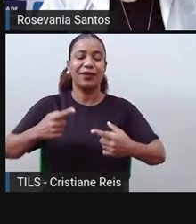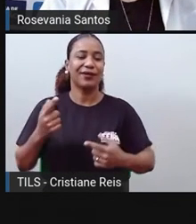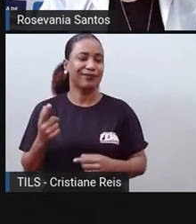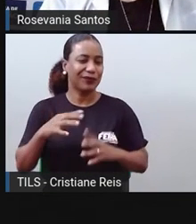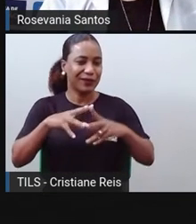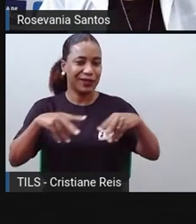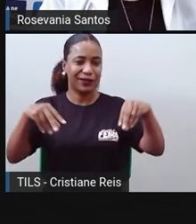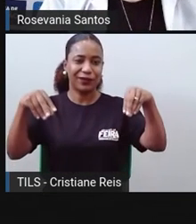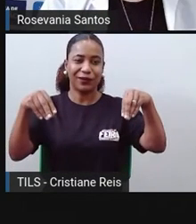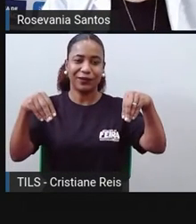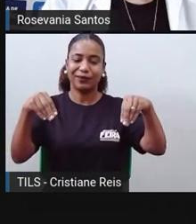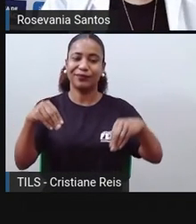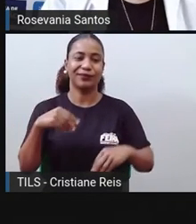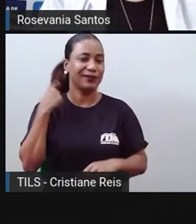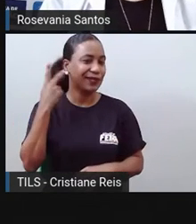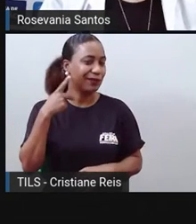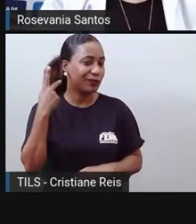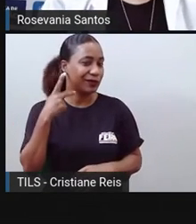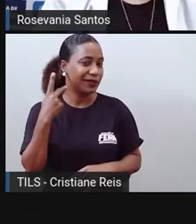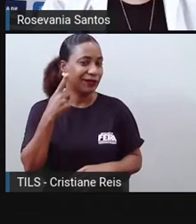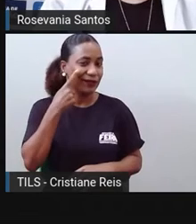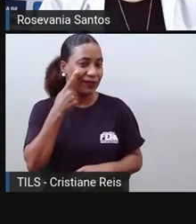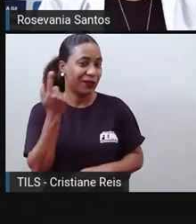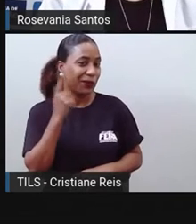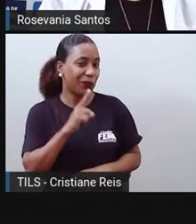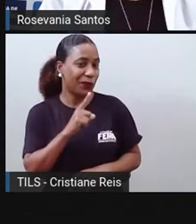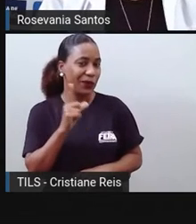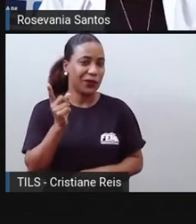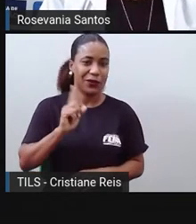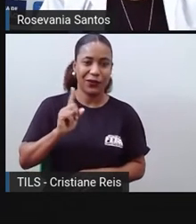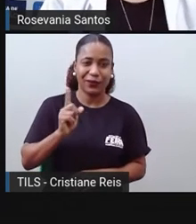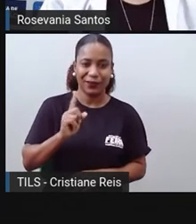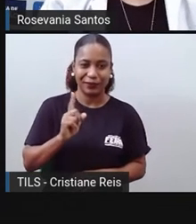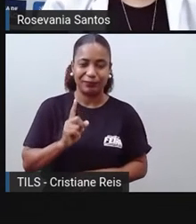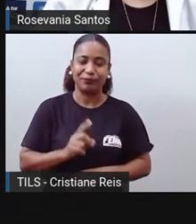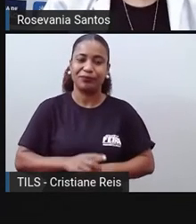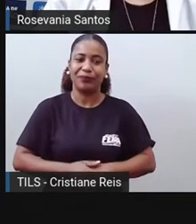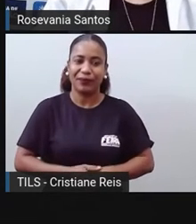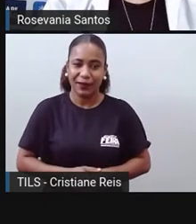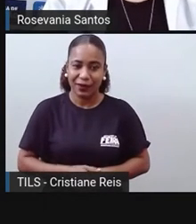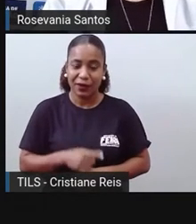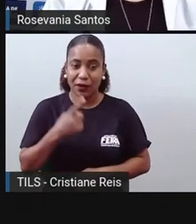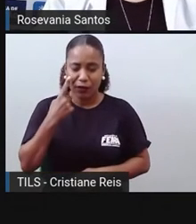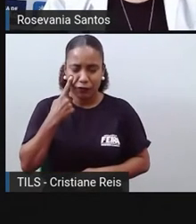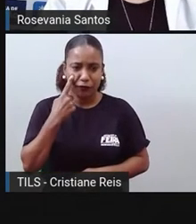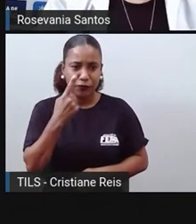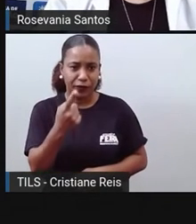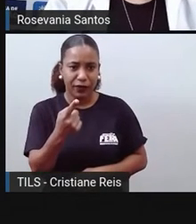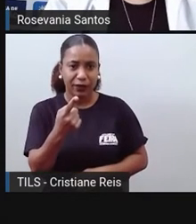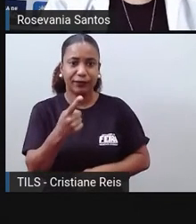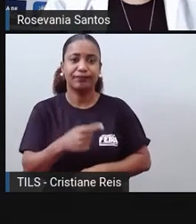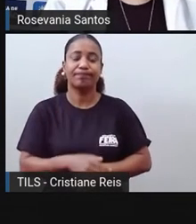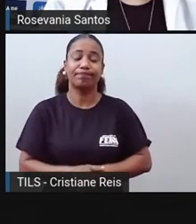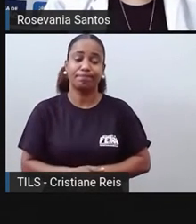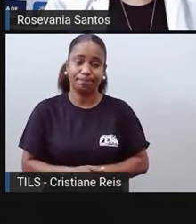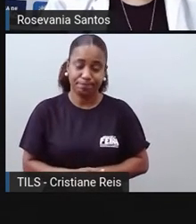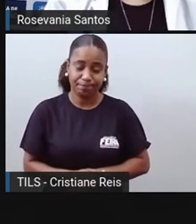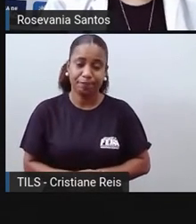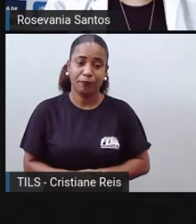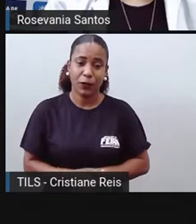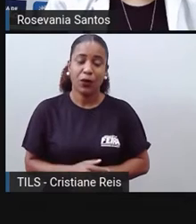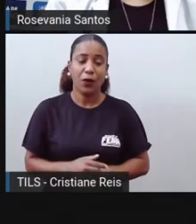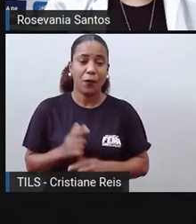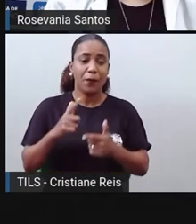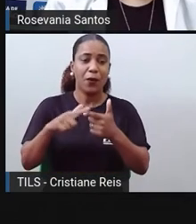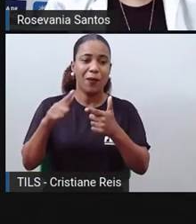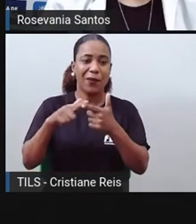se vai conseguir ou não isso. Vamos lá? Então, é um outro problema ambiental que a gente está acostumado aí, né, a